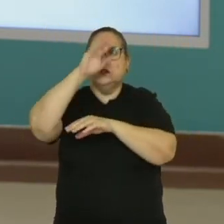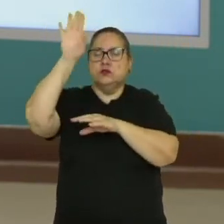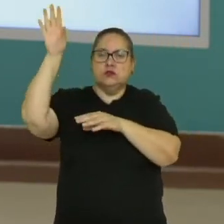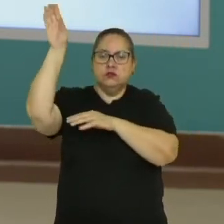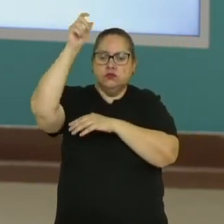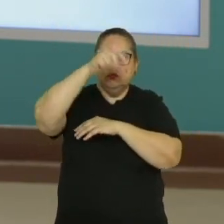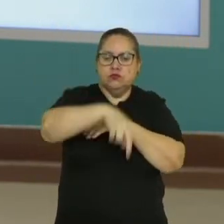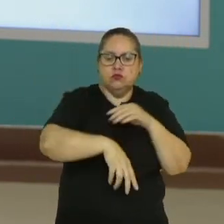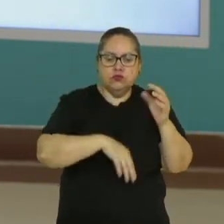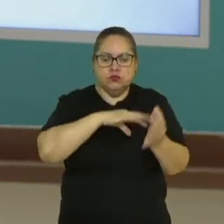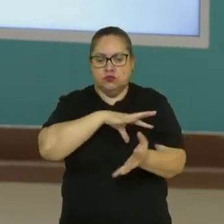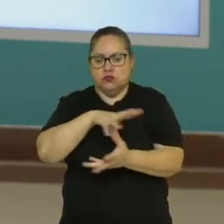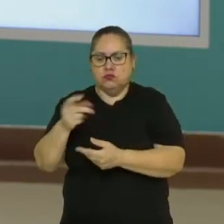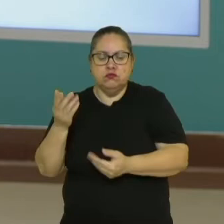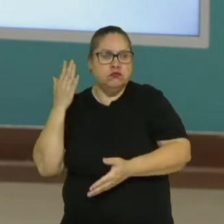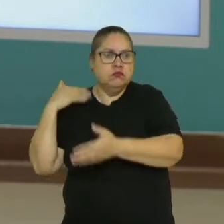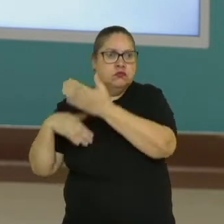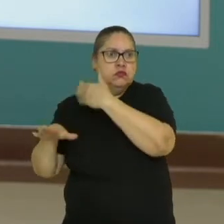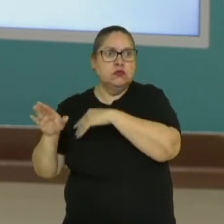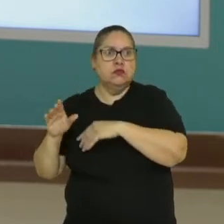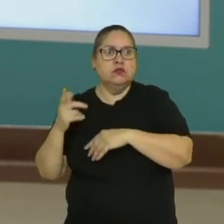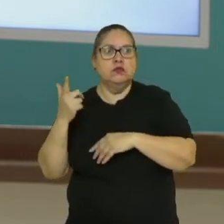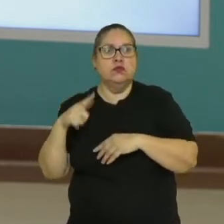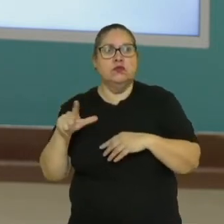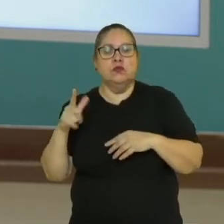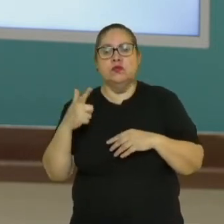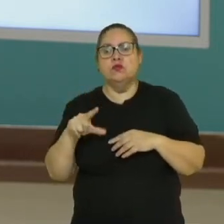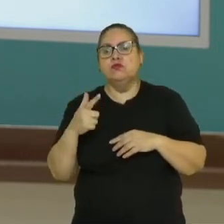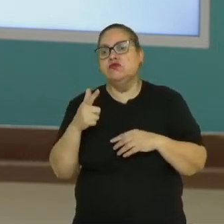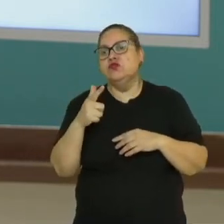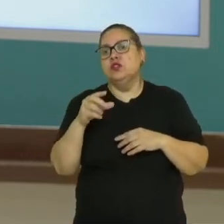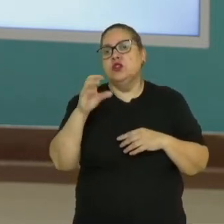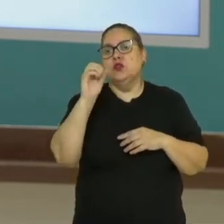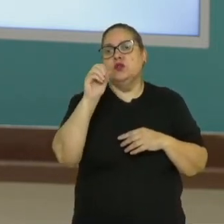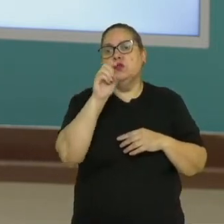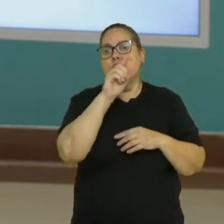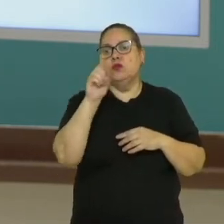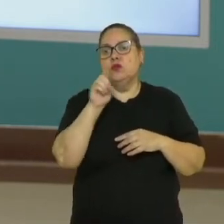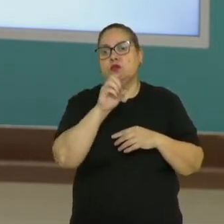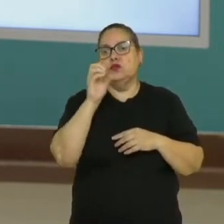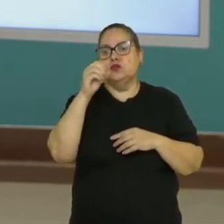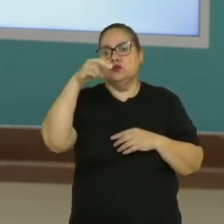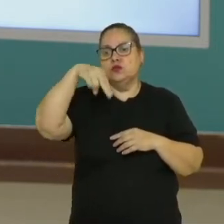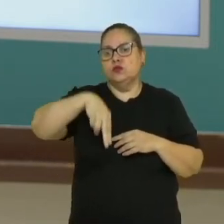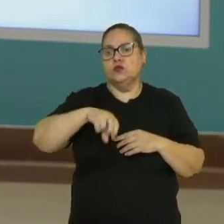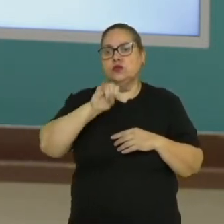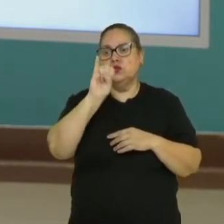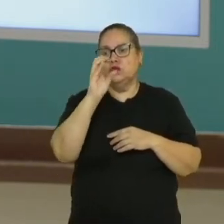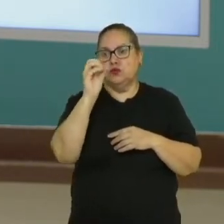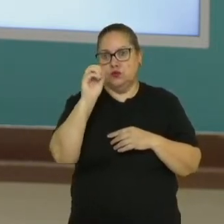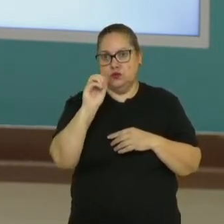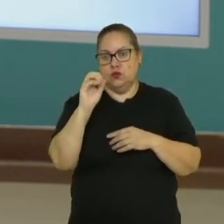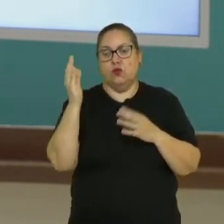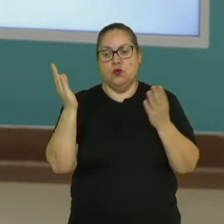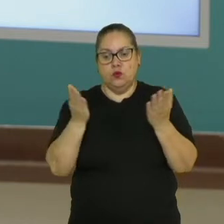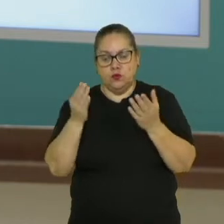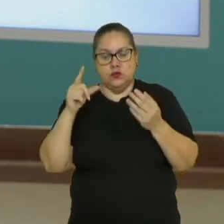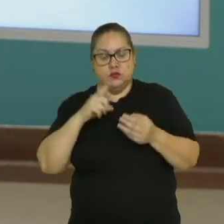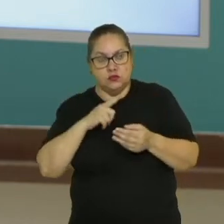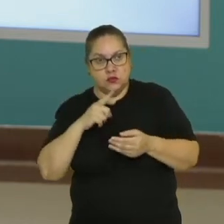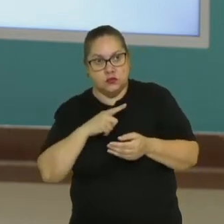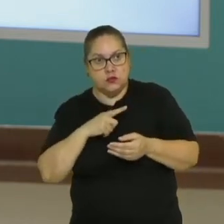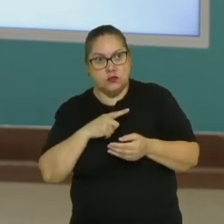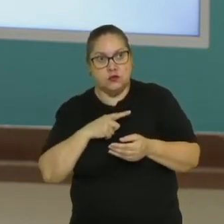na atmosfera primitiva um outro gás chamado ozônio. Hoje, nós temos esse gás. E esse gás,